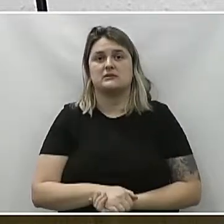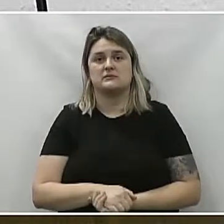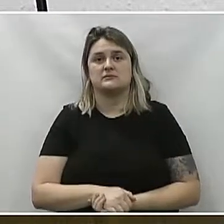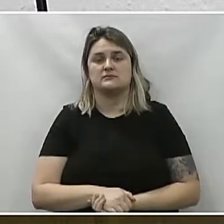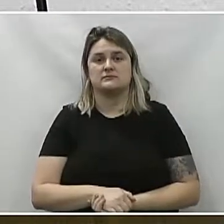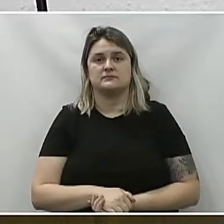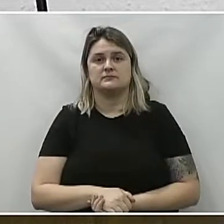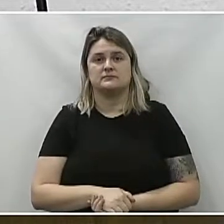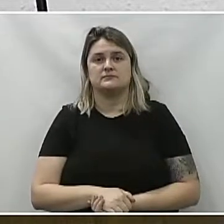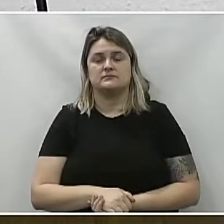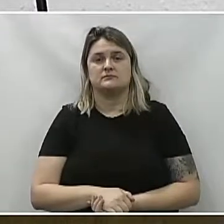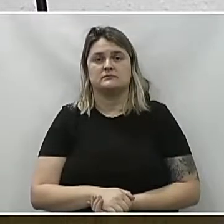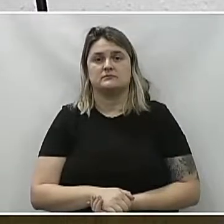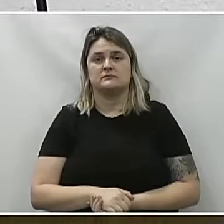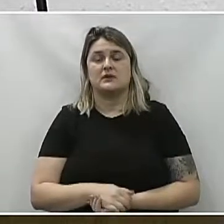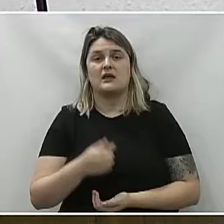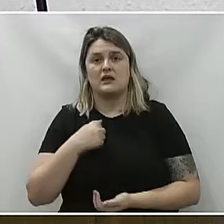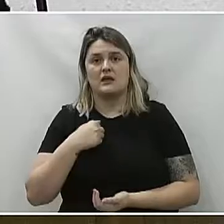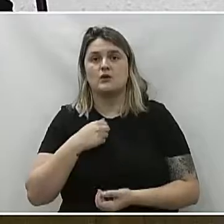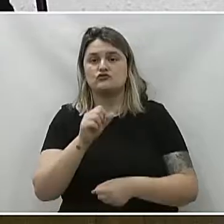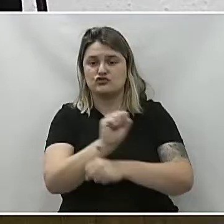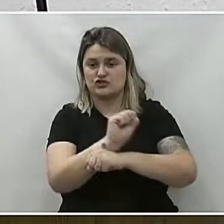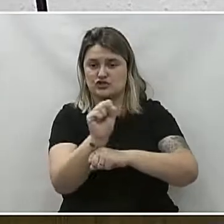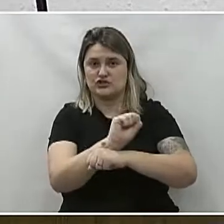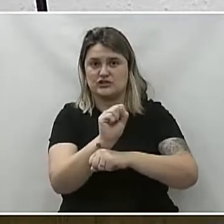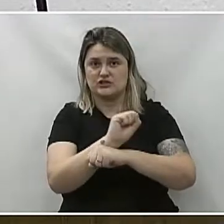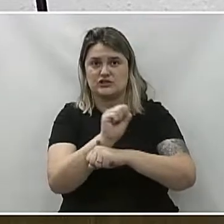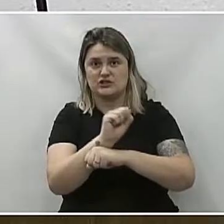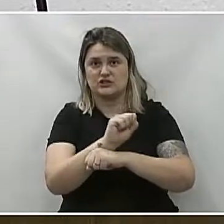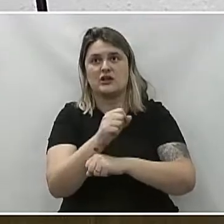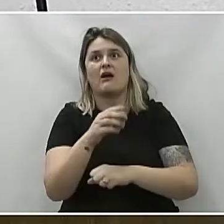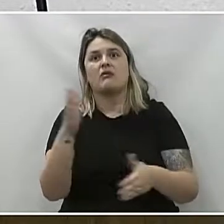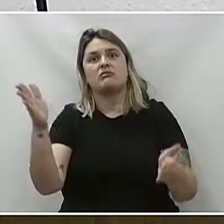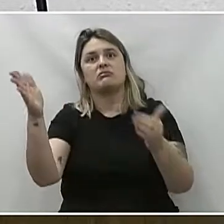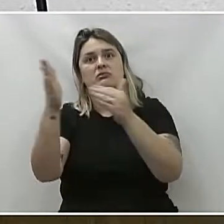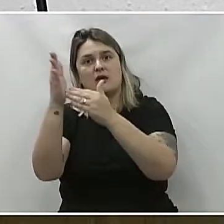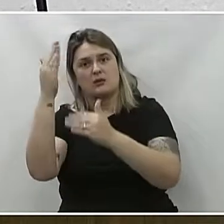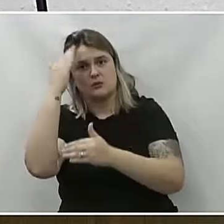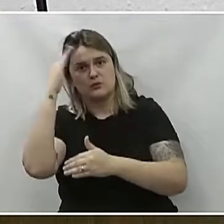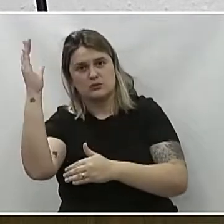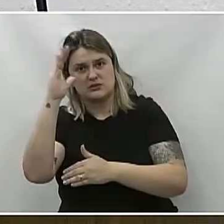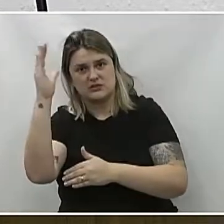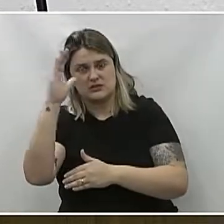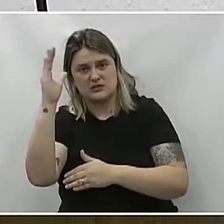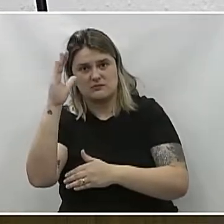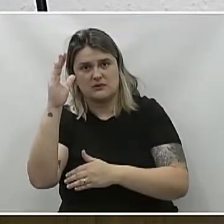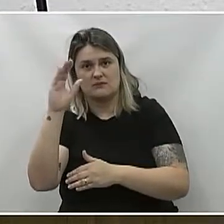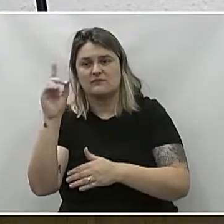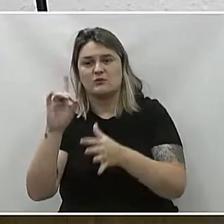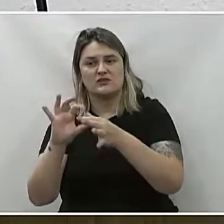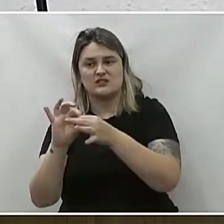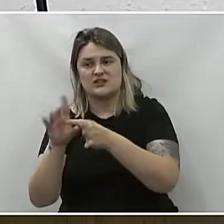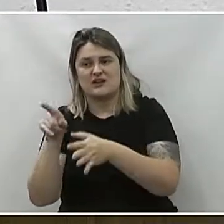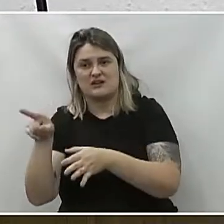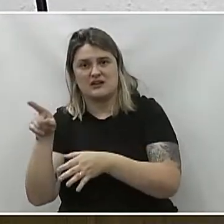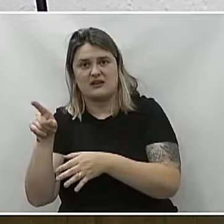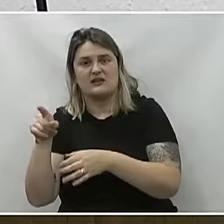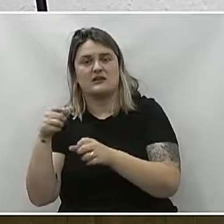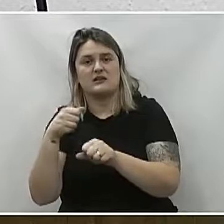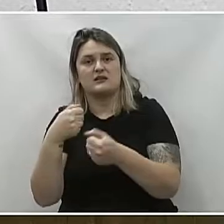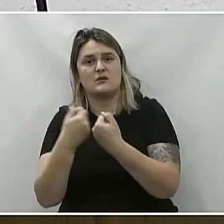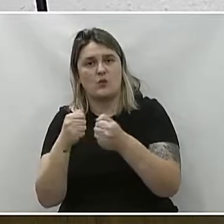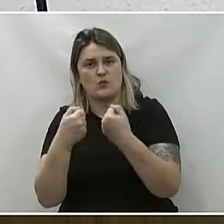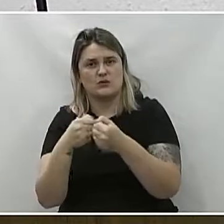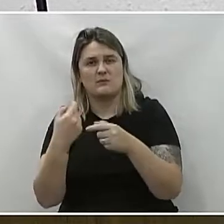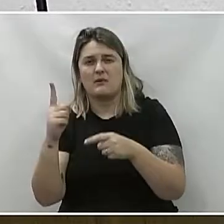que eu sabia dizer para ele. Quando eu pegava o carro e ia daqui até Curitiba, me aventurando, para não deixar ele ir de ônibus, para não judiar